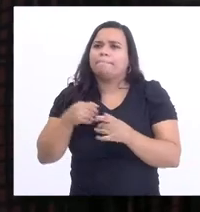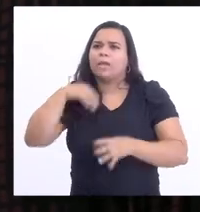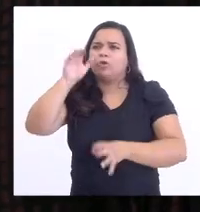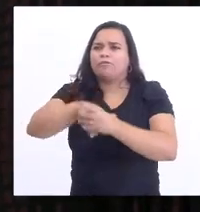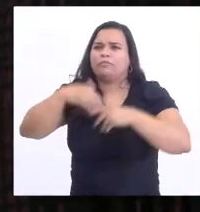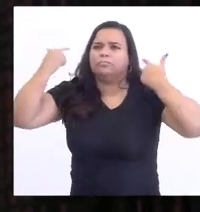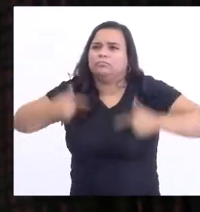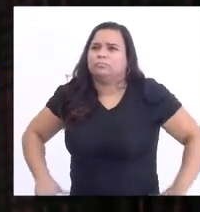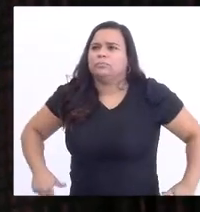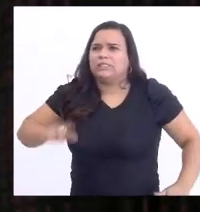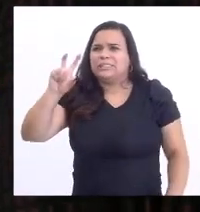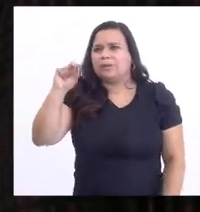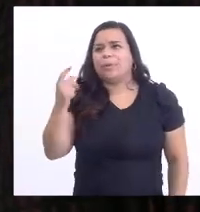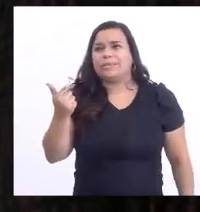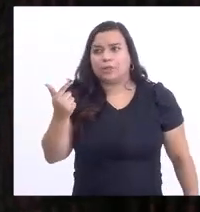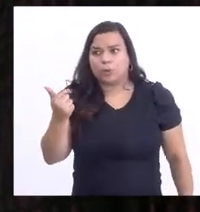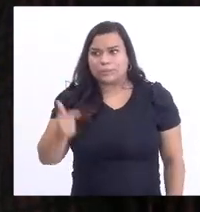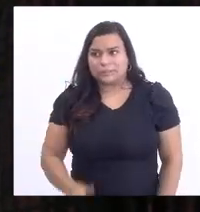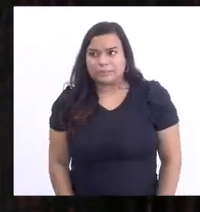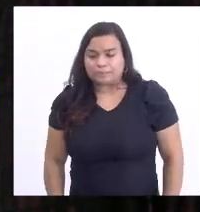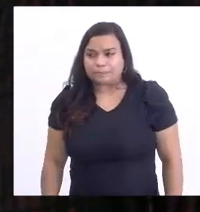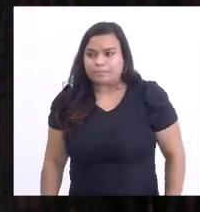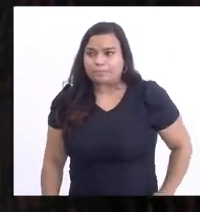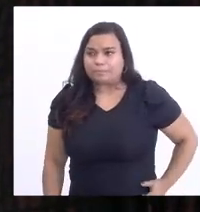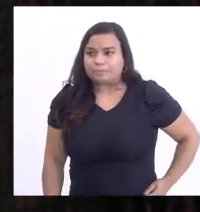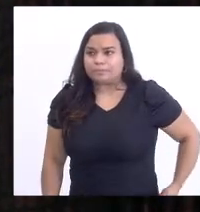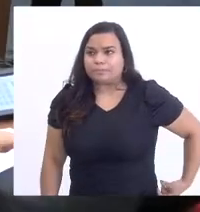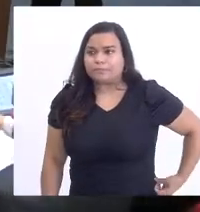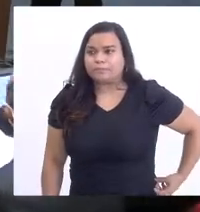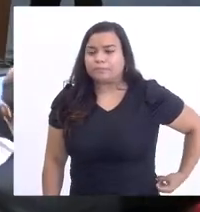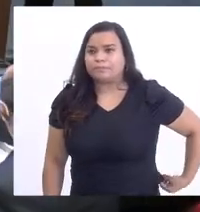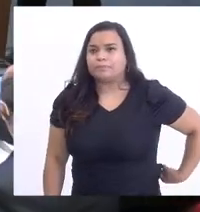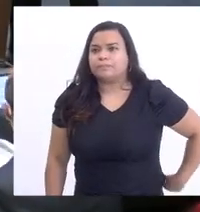no 5012, por favor.